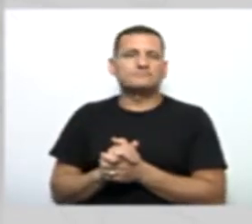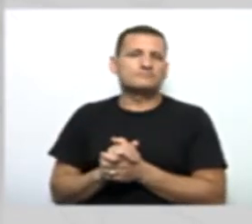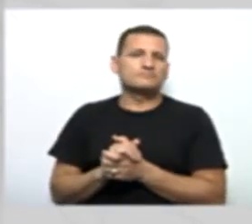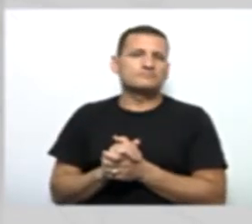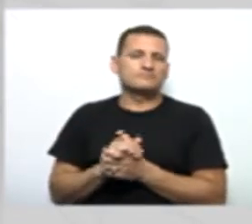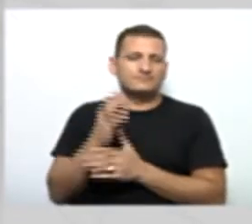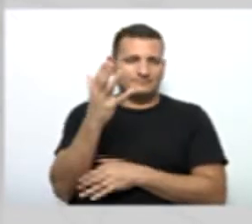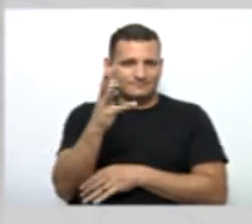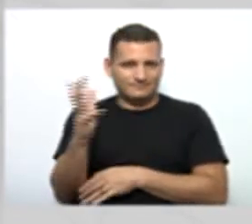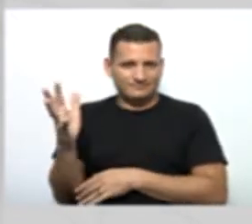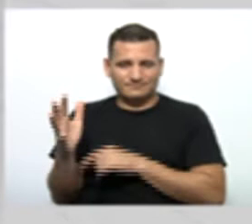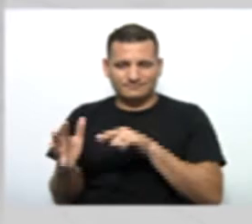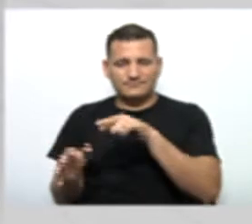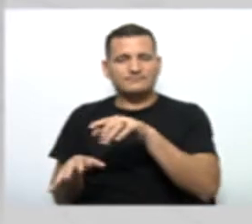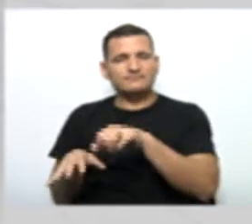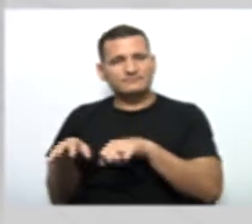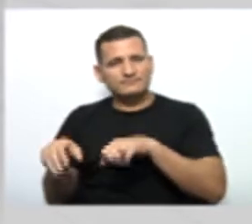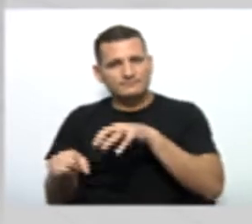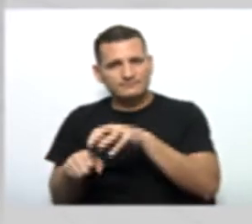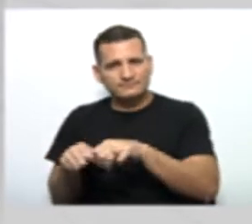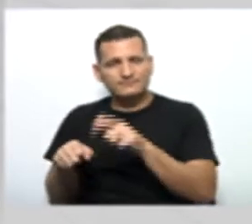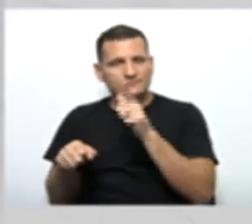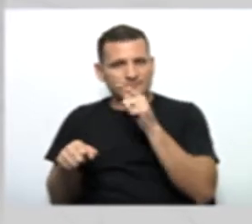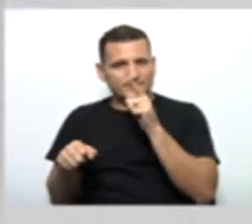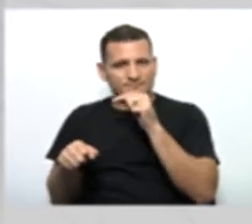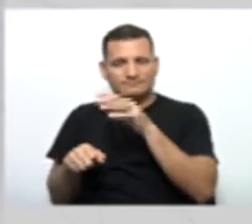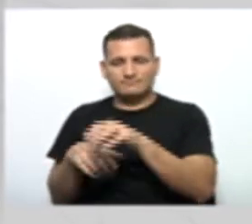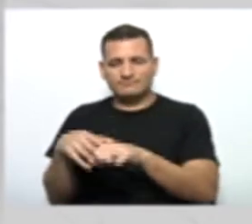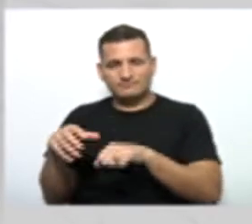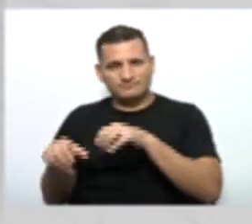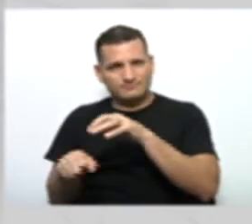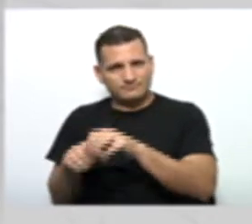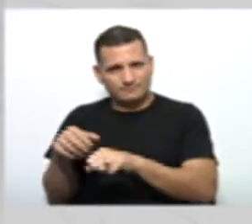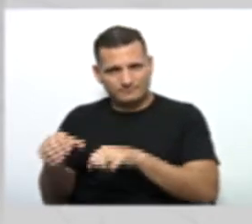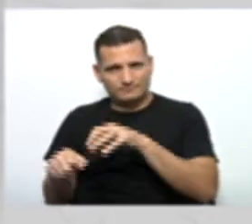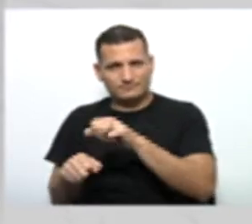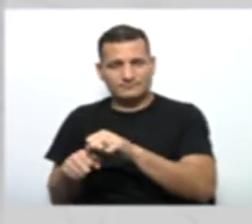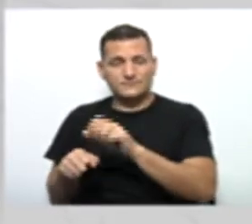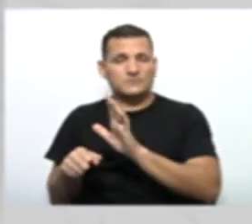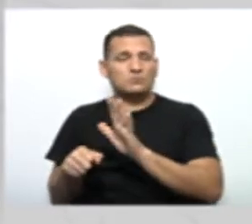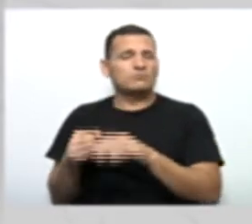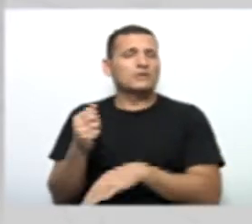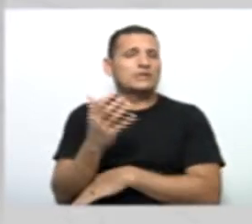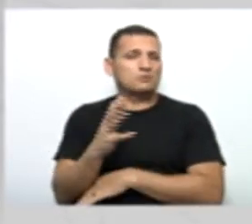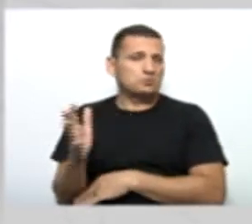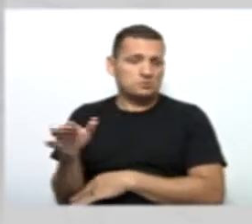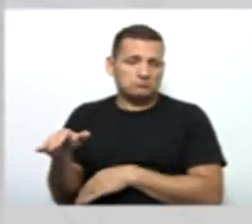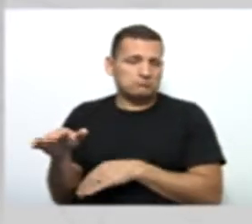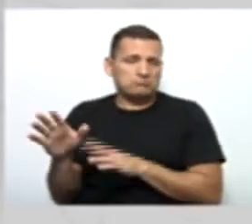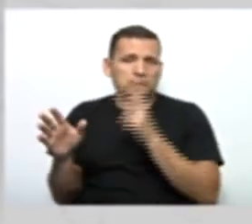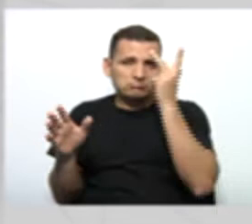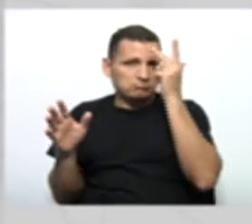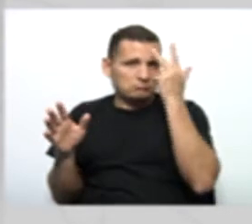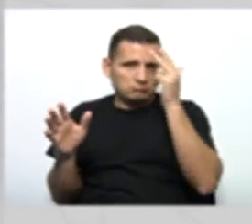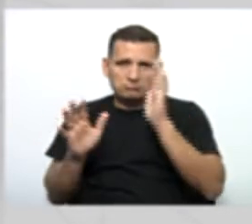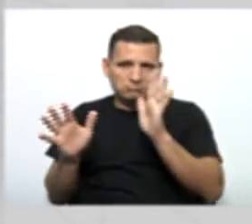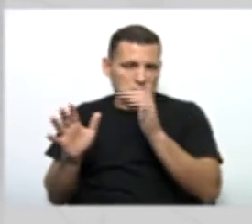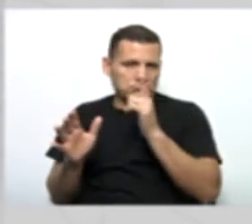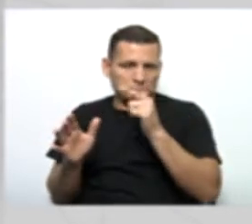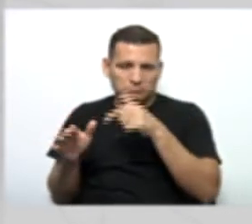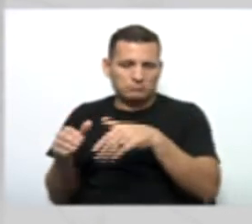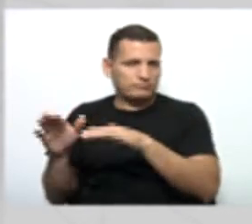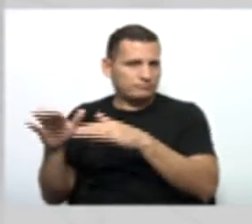água, com o tempo aquela água vai ser reposta. A natureza ainda tem condições de repor aquela água. Se nós vamos retirar madeira,